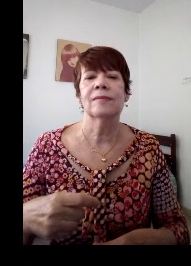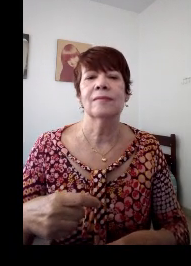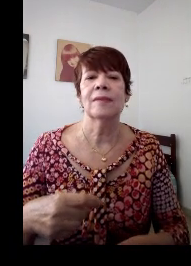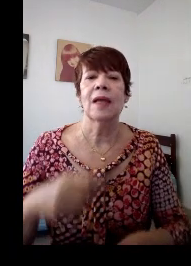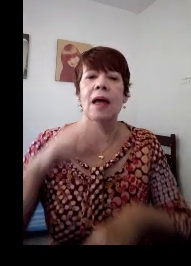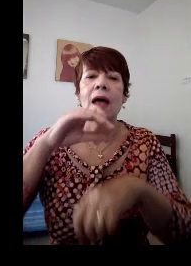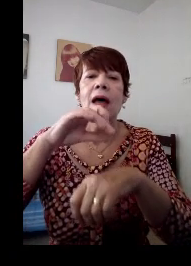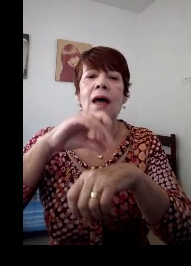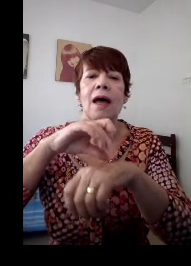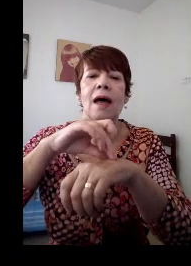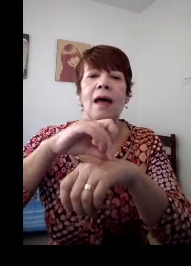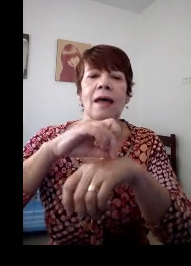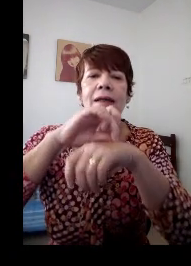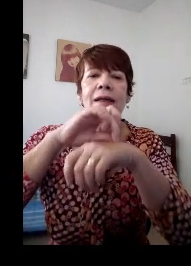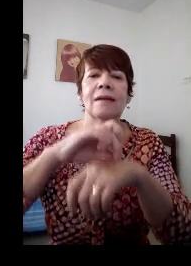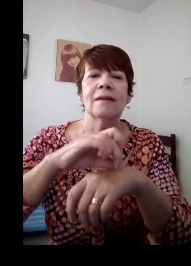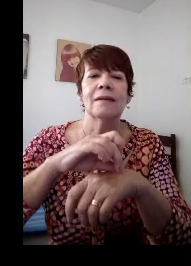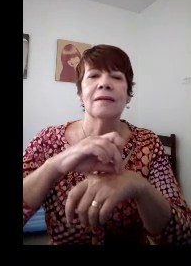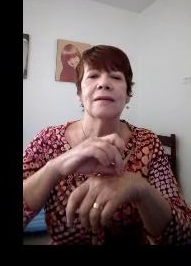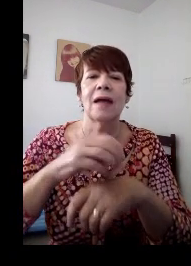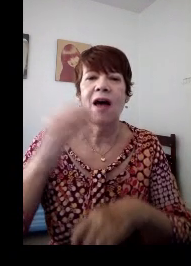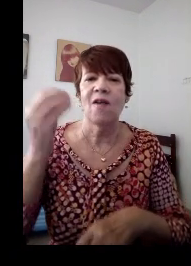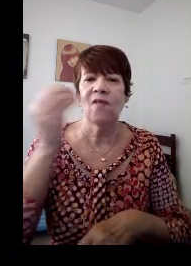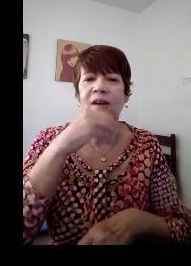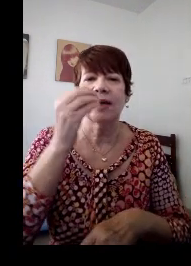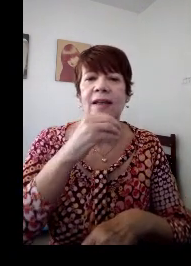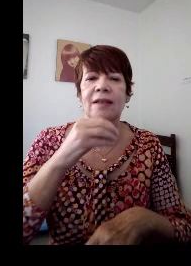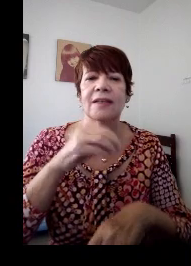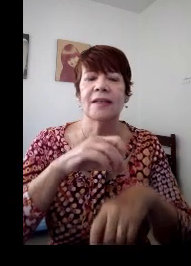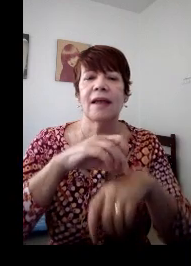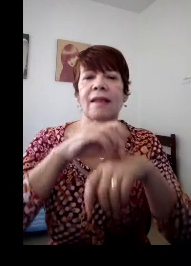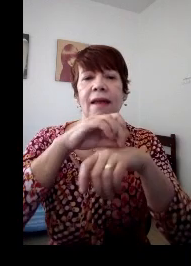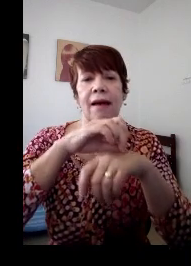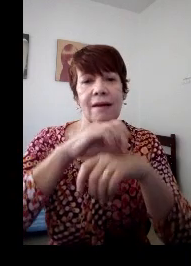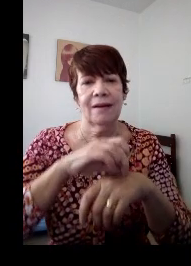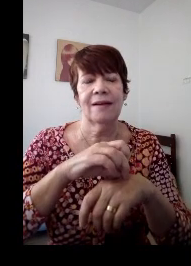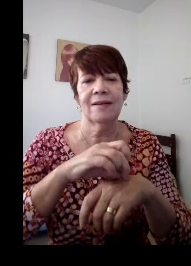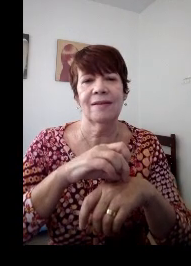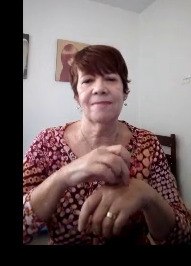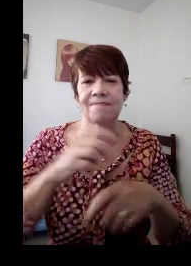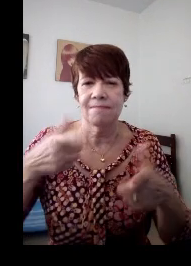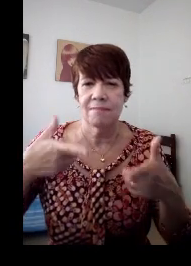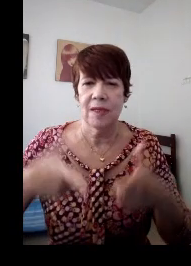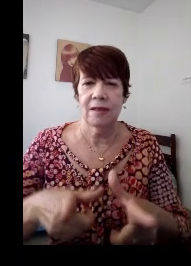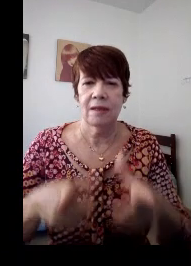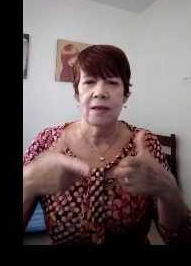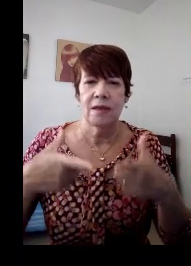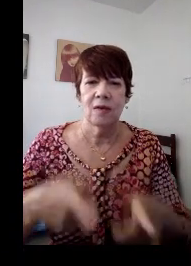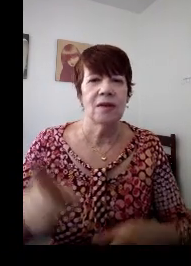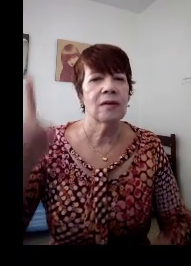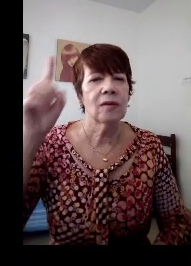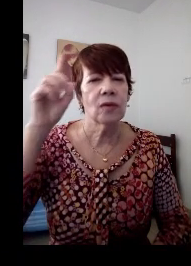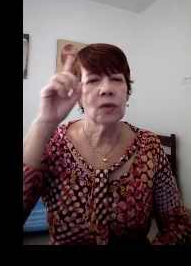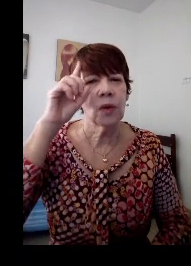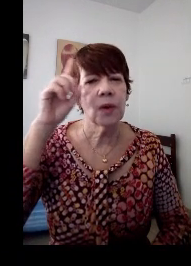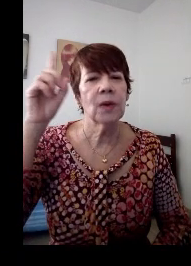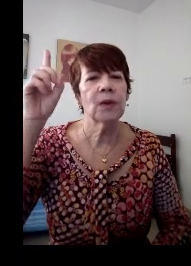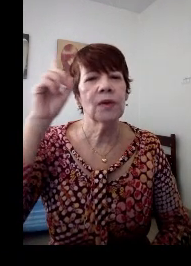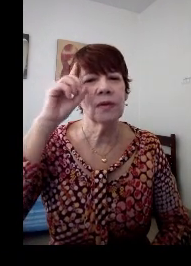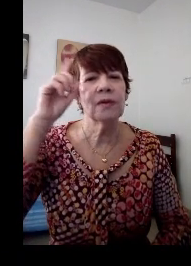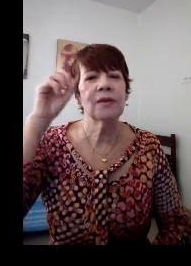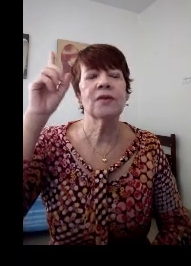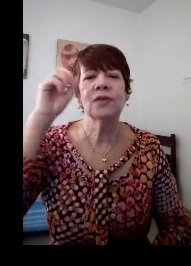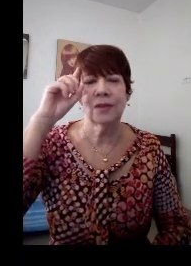às nossas tentações da carne, porque essas tentações, elas são do dia a dia,